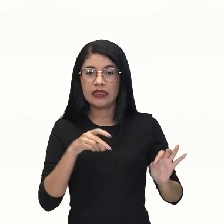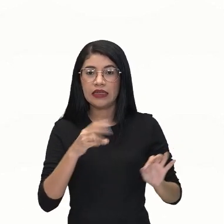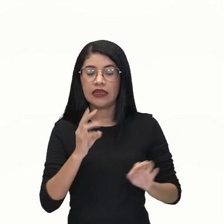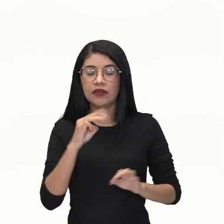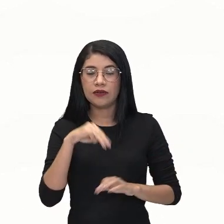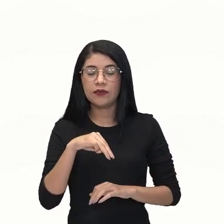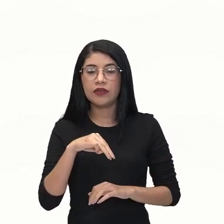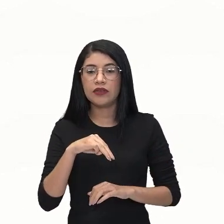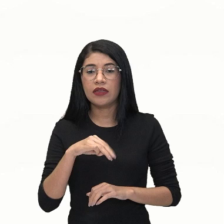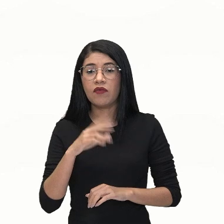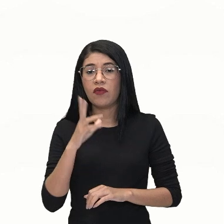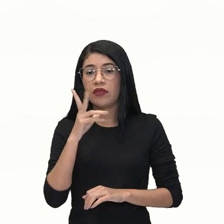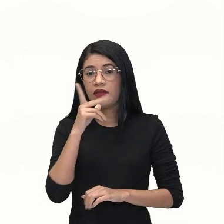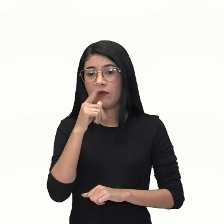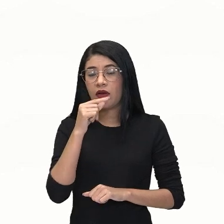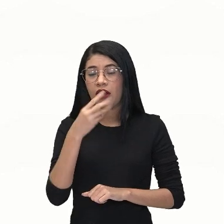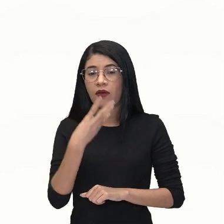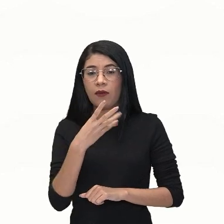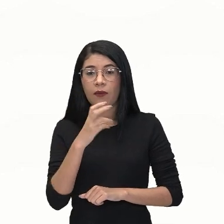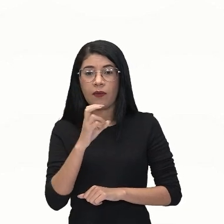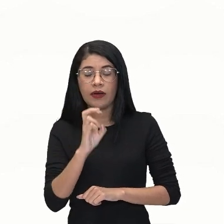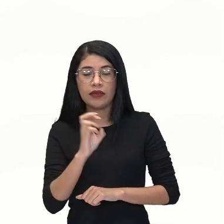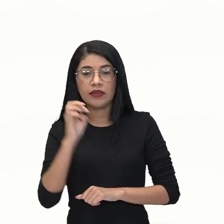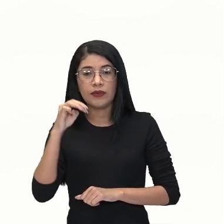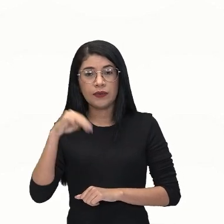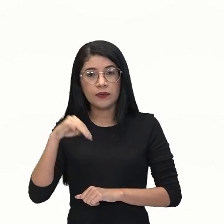demorar 45 minutos.